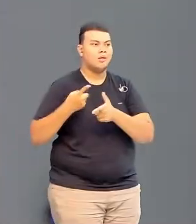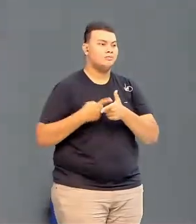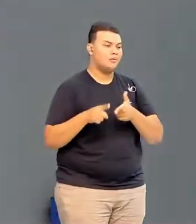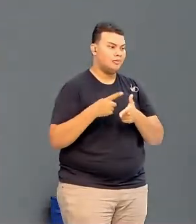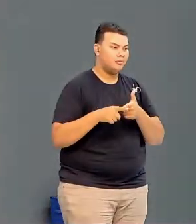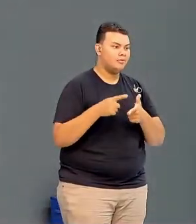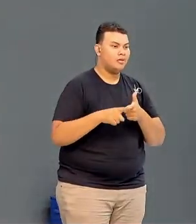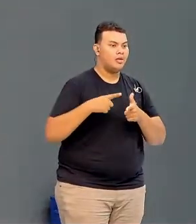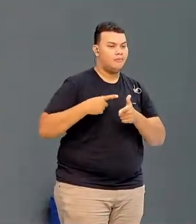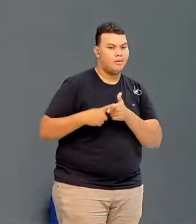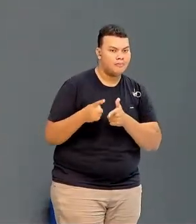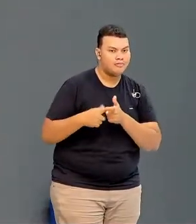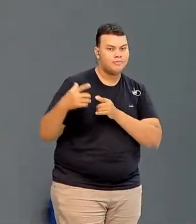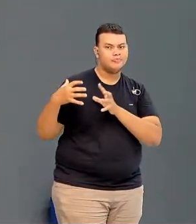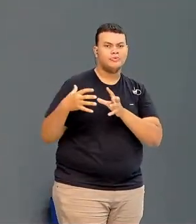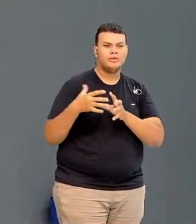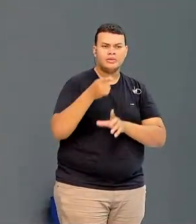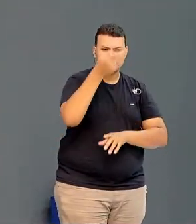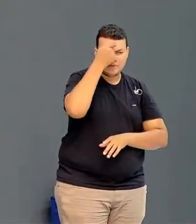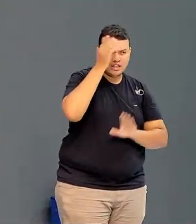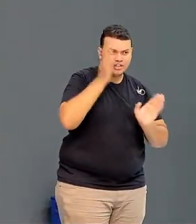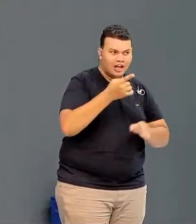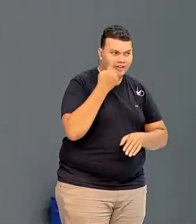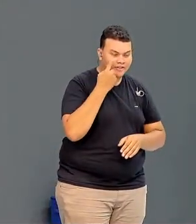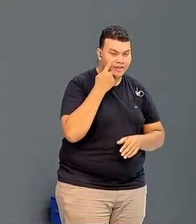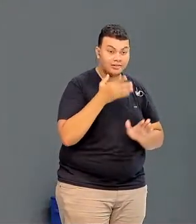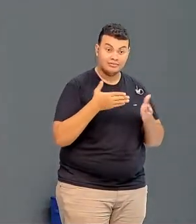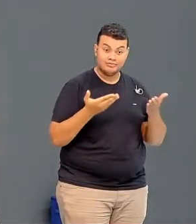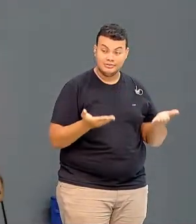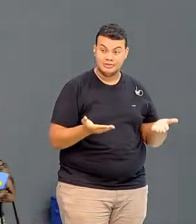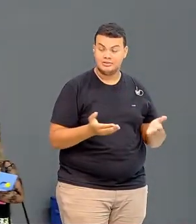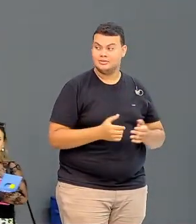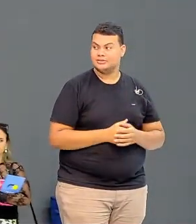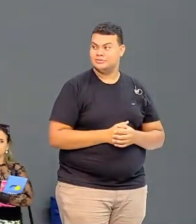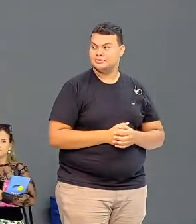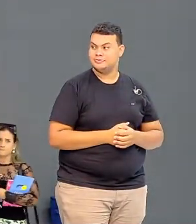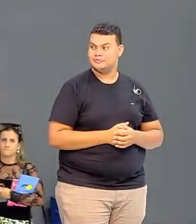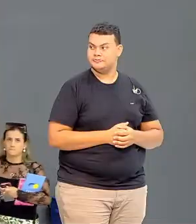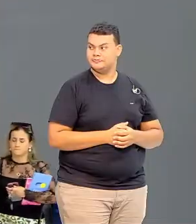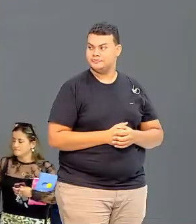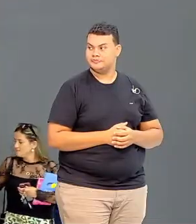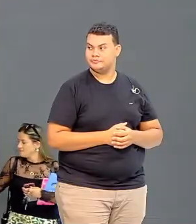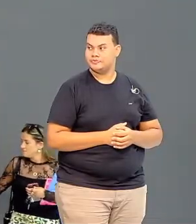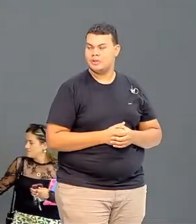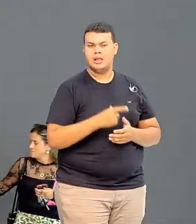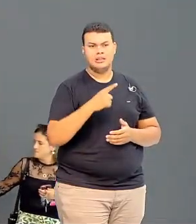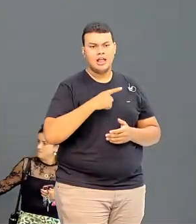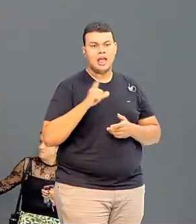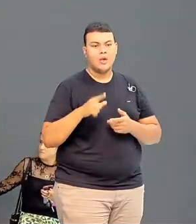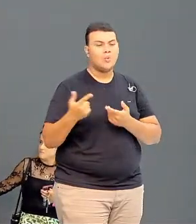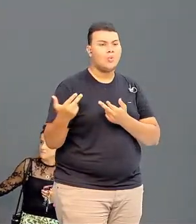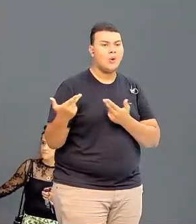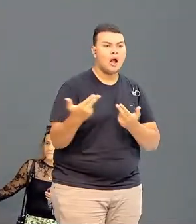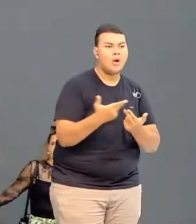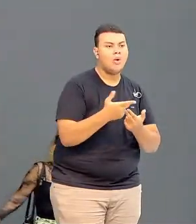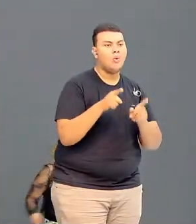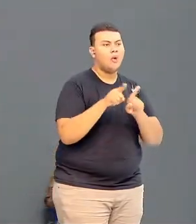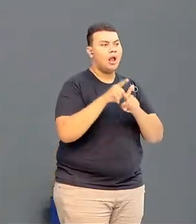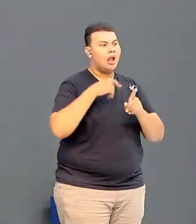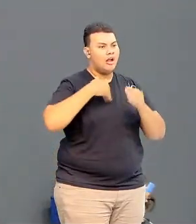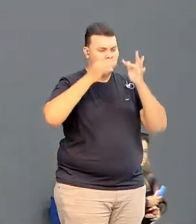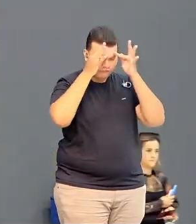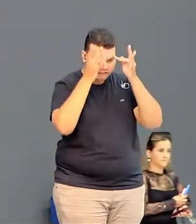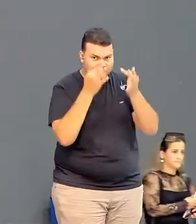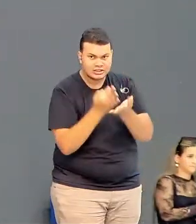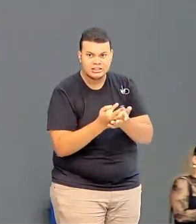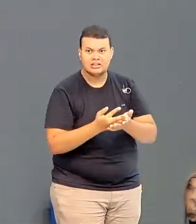problema. Perceba se não é assim. Perceba. Isso tem a ver com tudo, com a fidelidade, com a